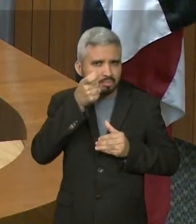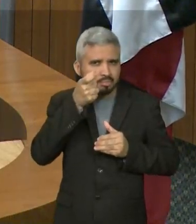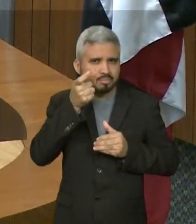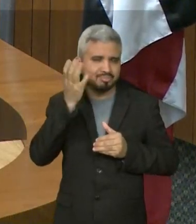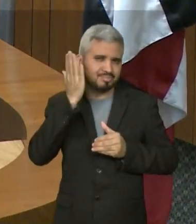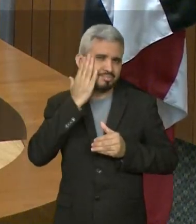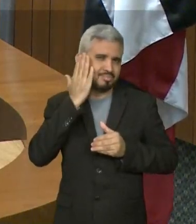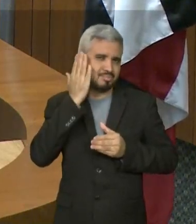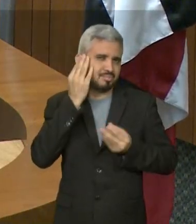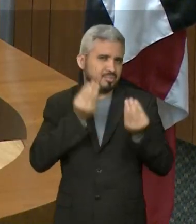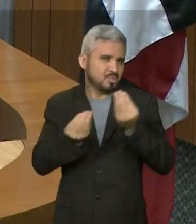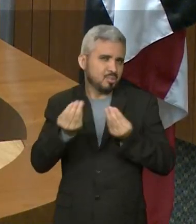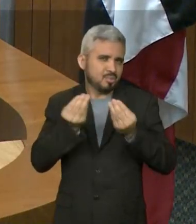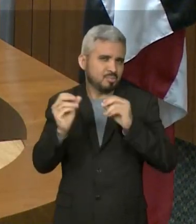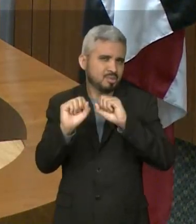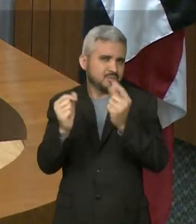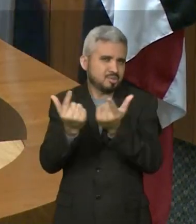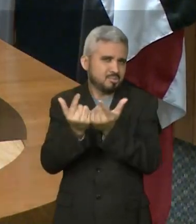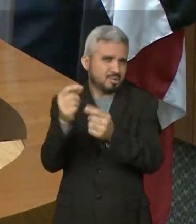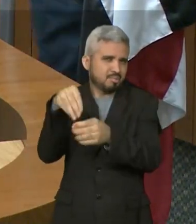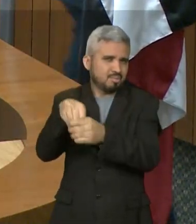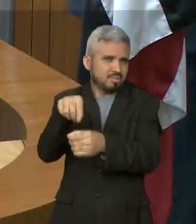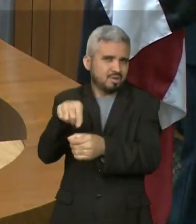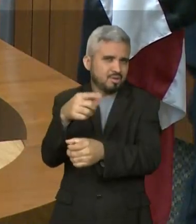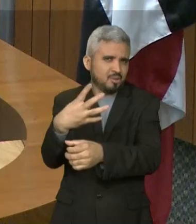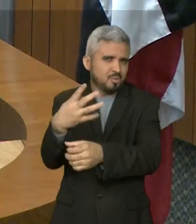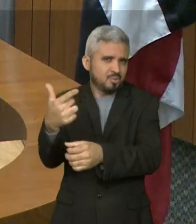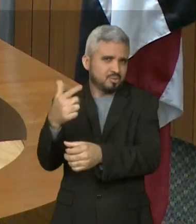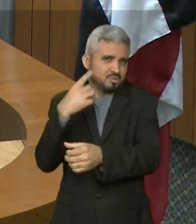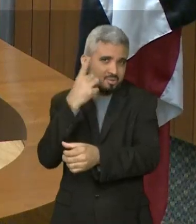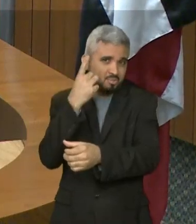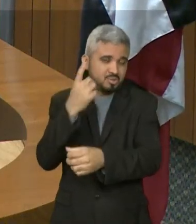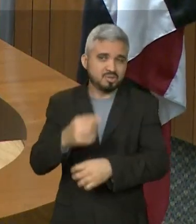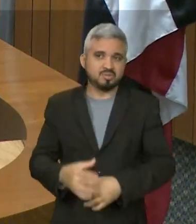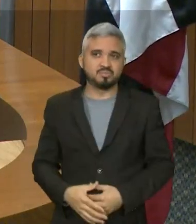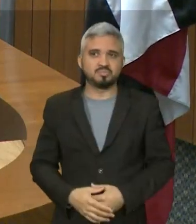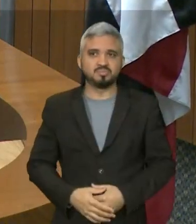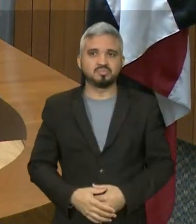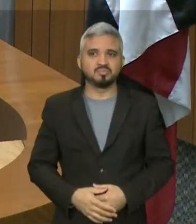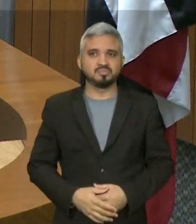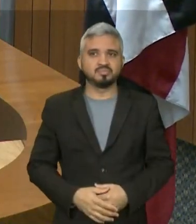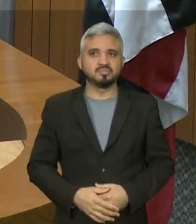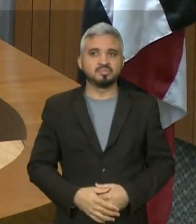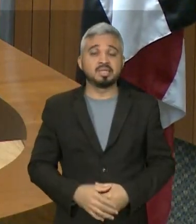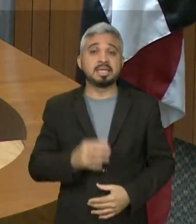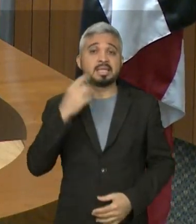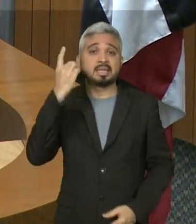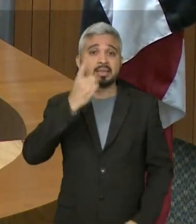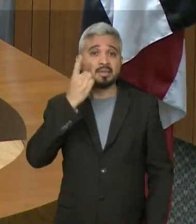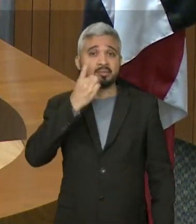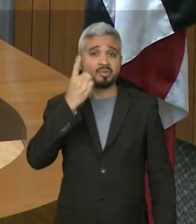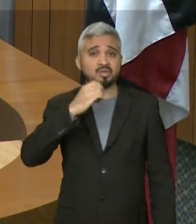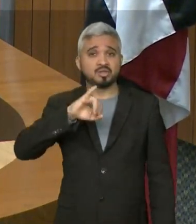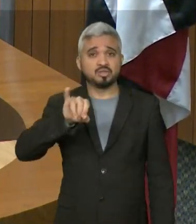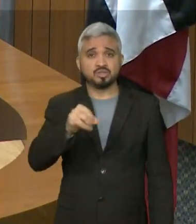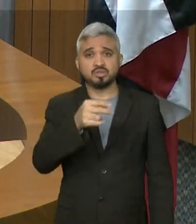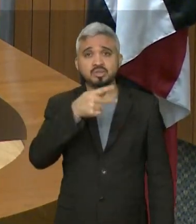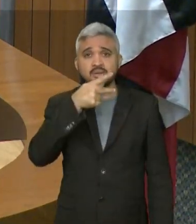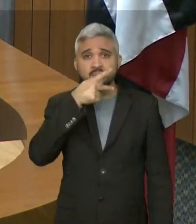grande trabalho pelo desenvolvimento do Maranhão. Deputado J. Pinto ficou esses 4 meses na minha